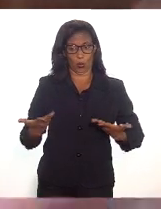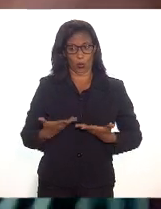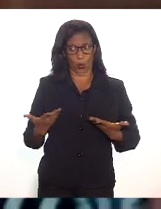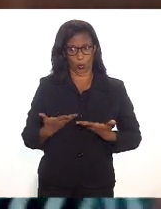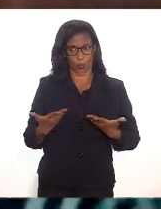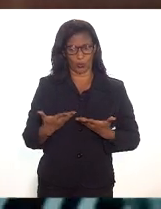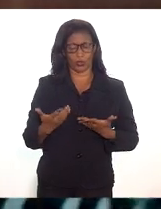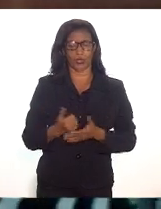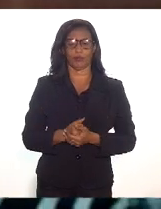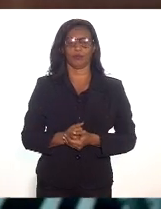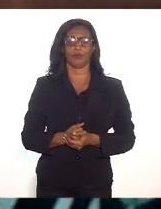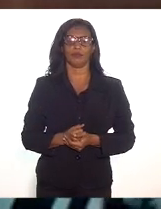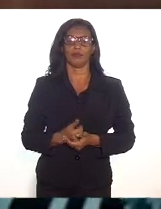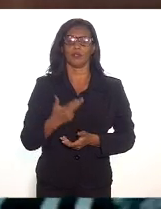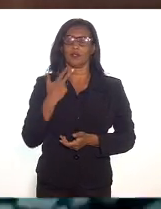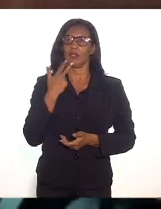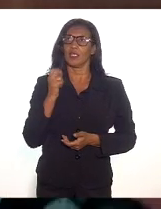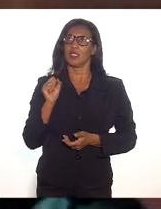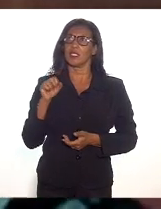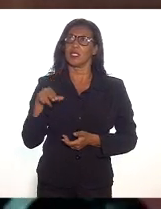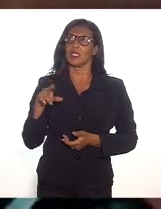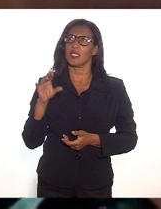censo, né, se a gente for falar de censo,